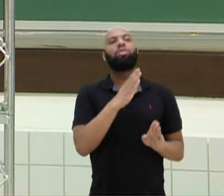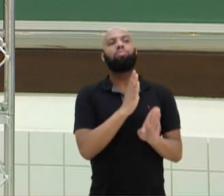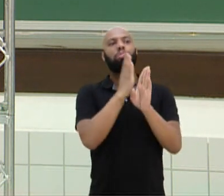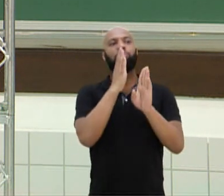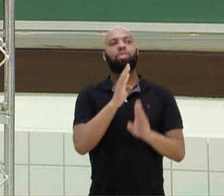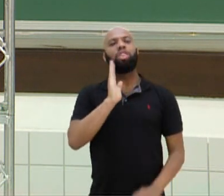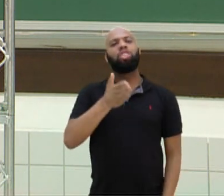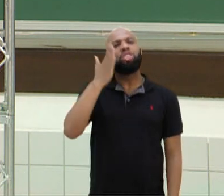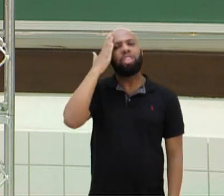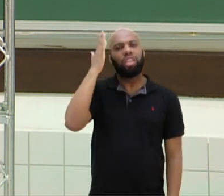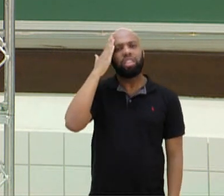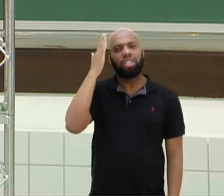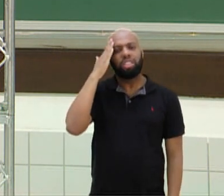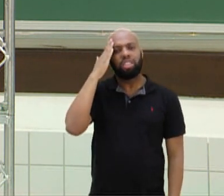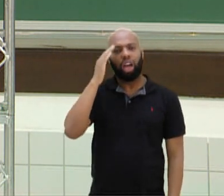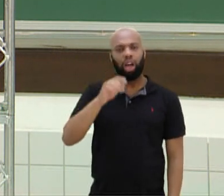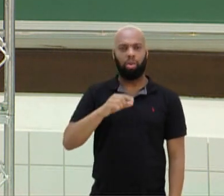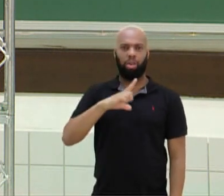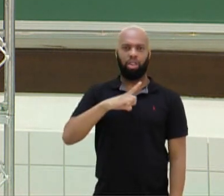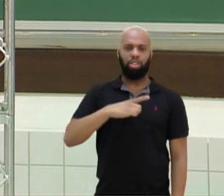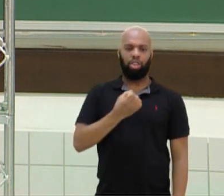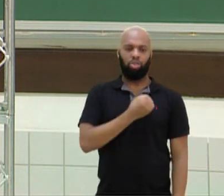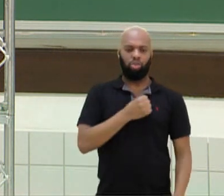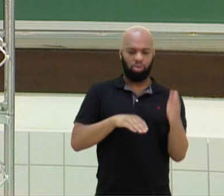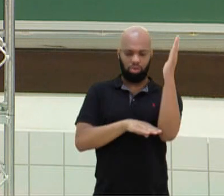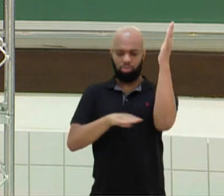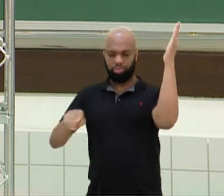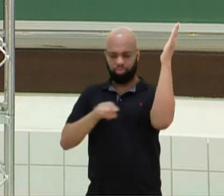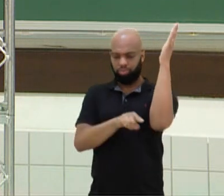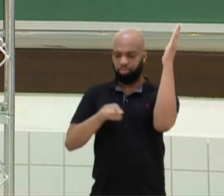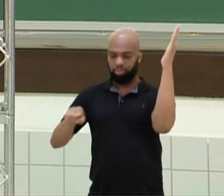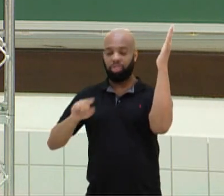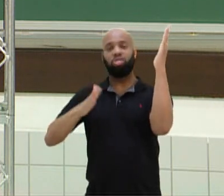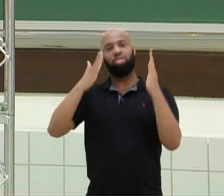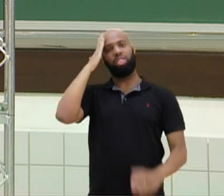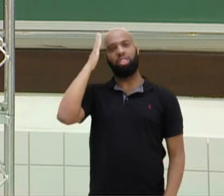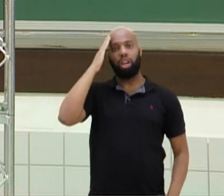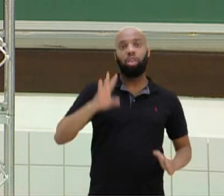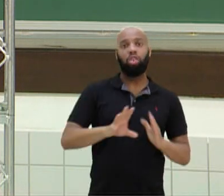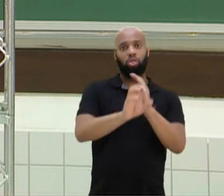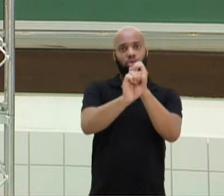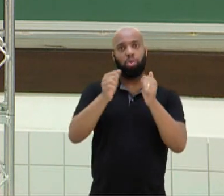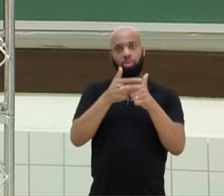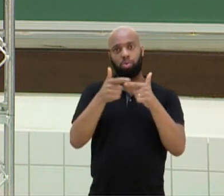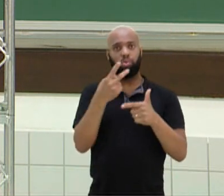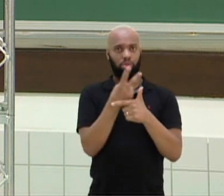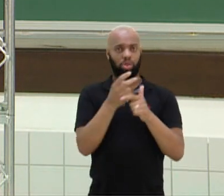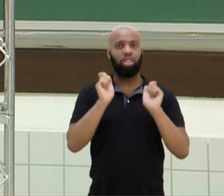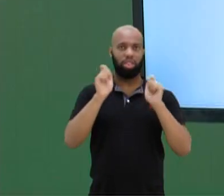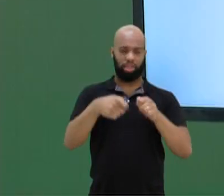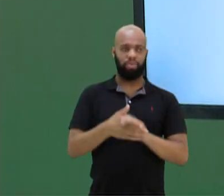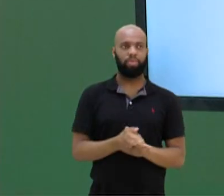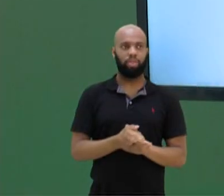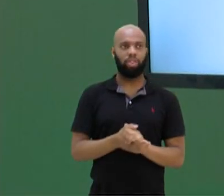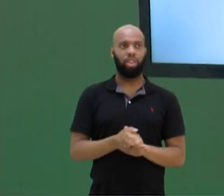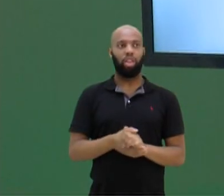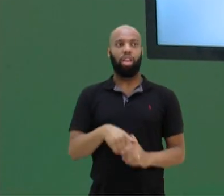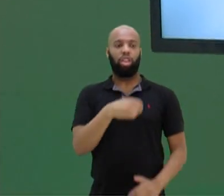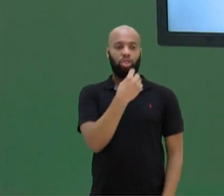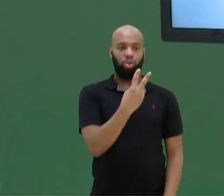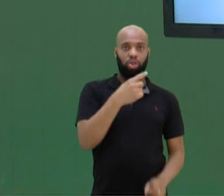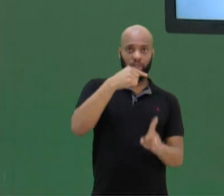da parábola no plano cartesiano. O x do vértice é menos b menos b sobre 2a. Você